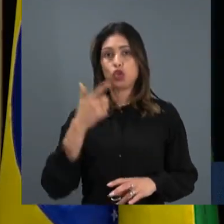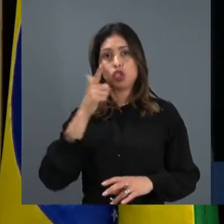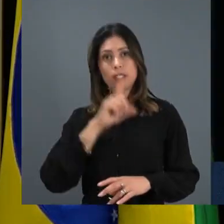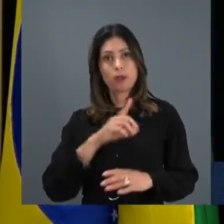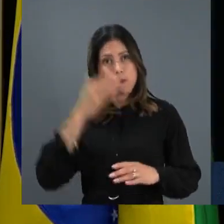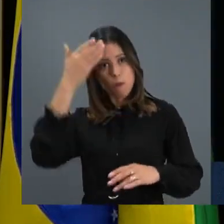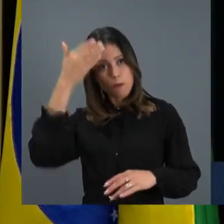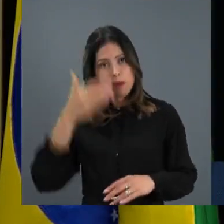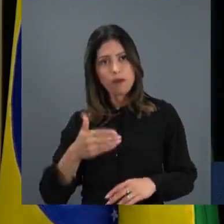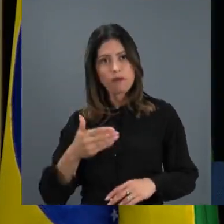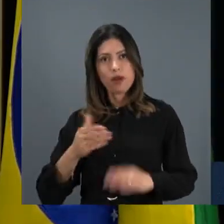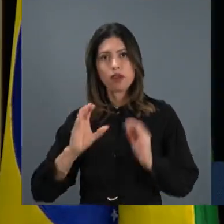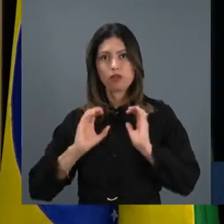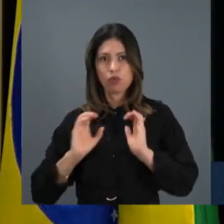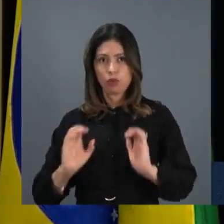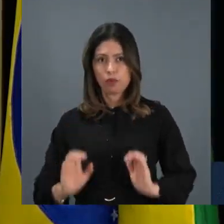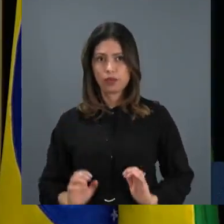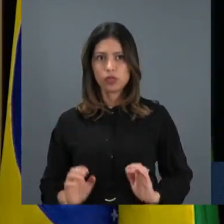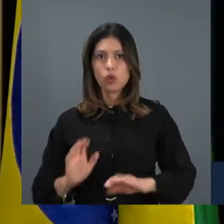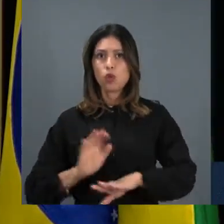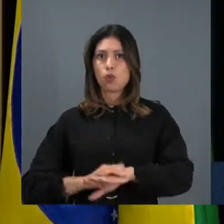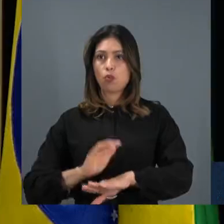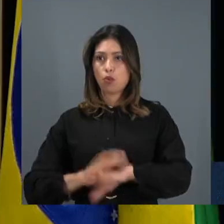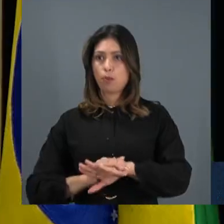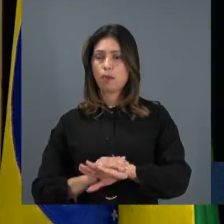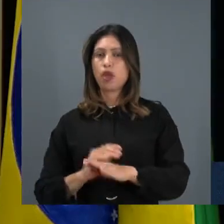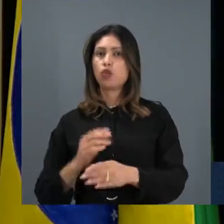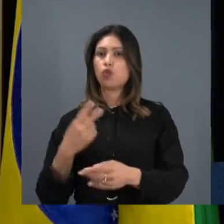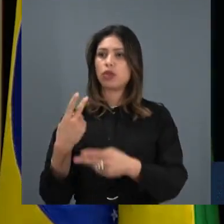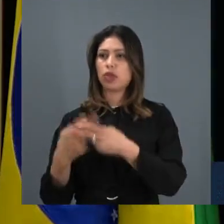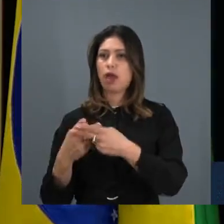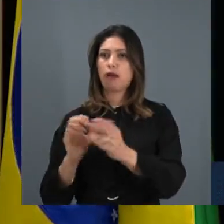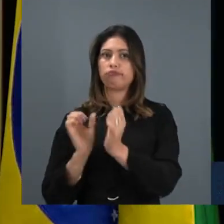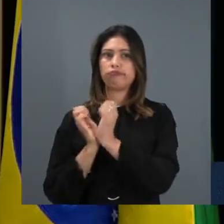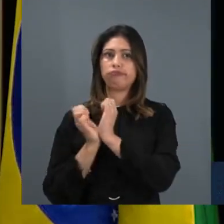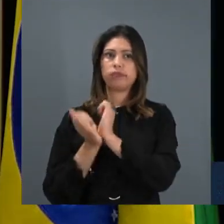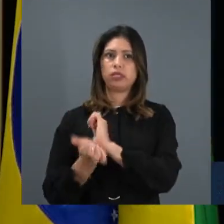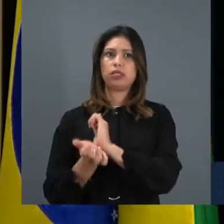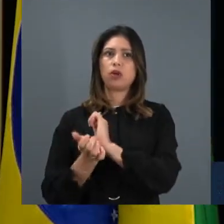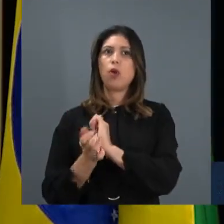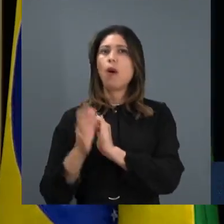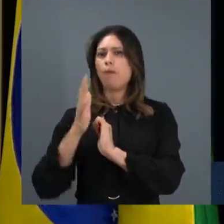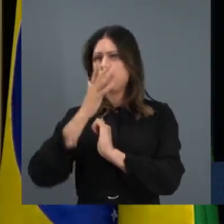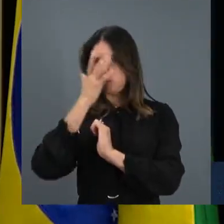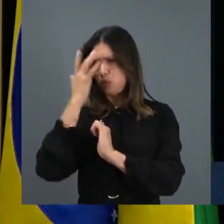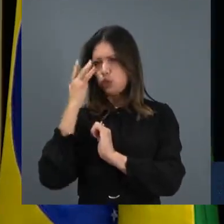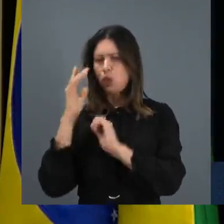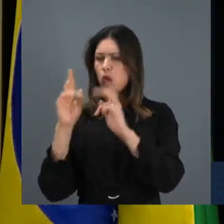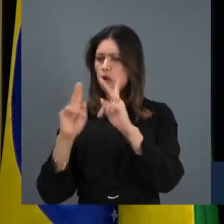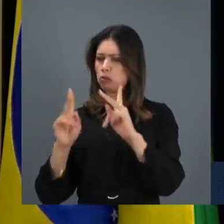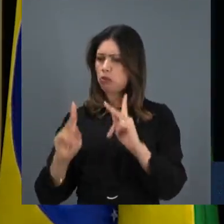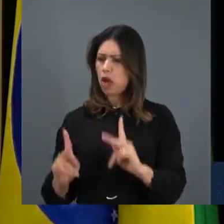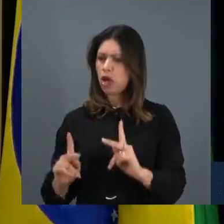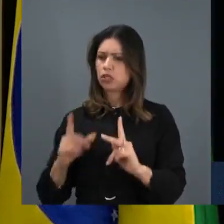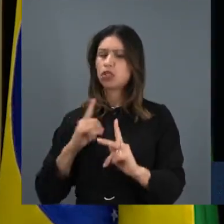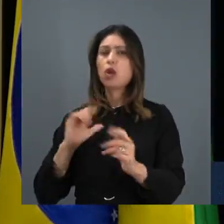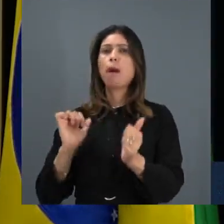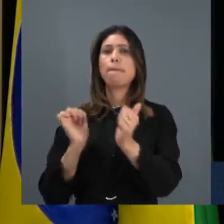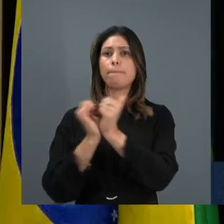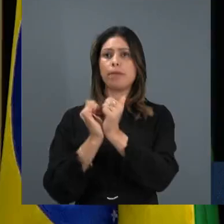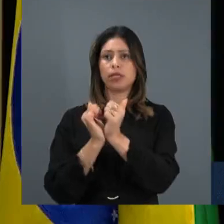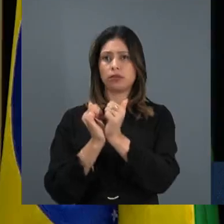pela postura deles no momento da prisão. São pessoas absolutamente pacíficas sendo aprisionadas pelo Estado.